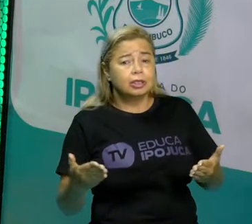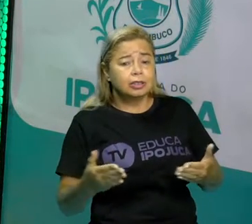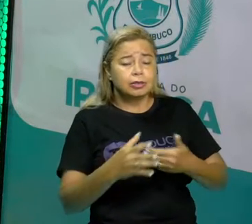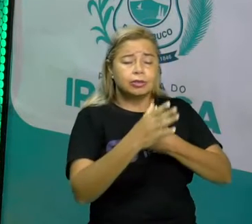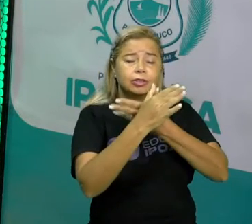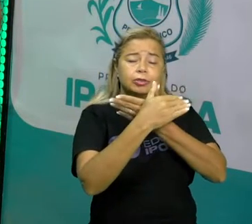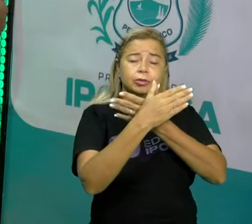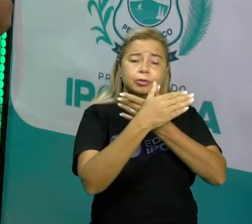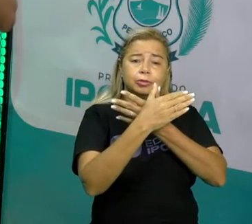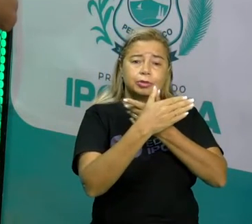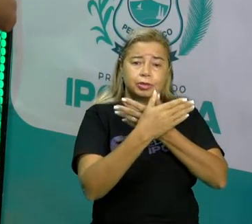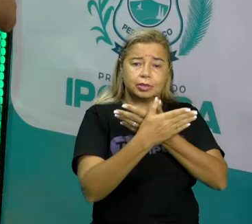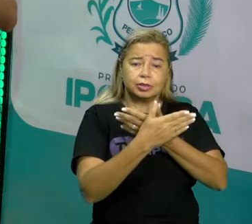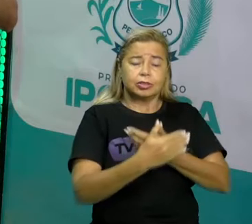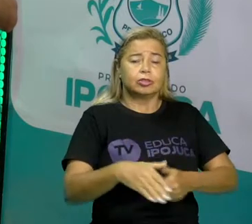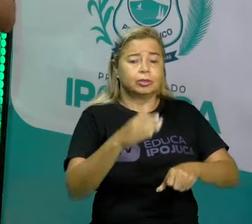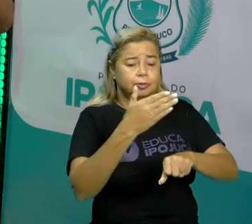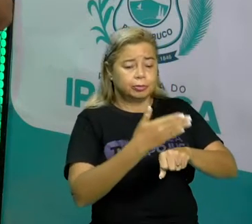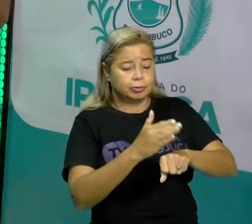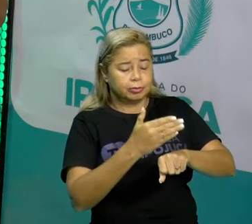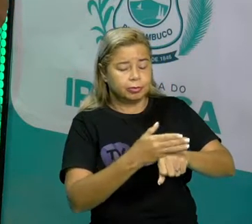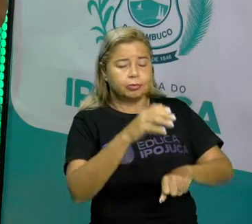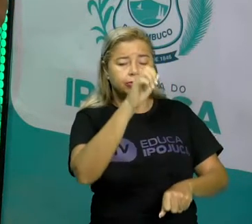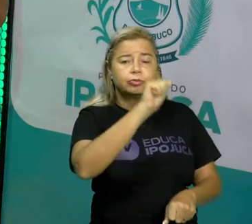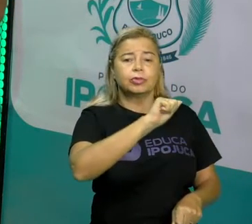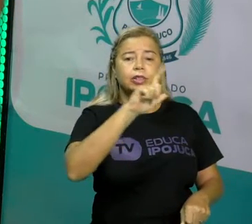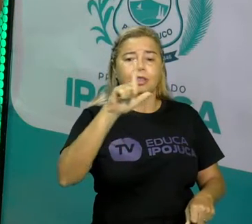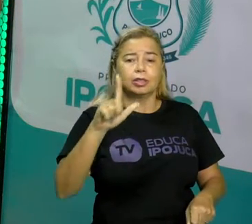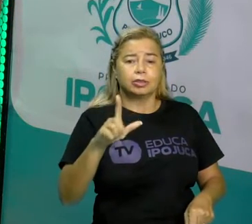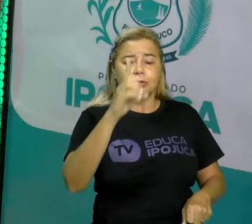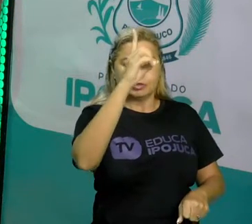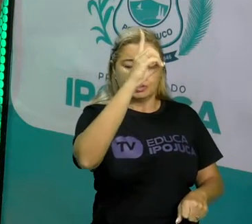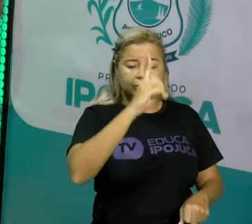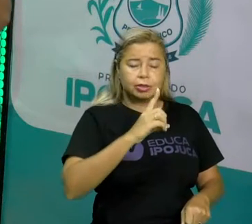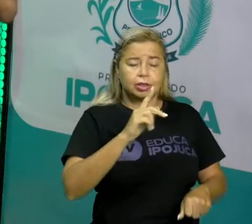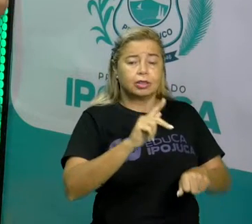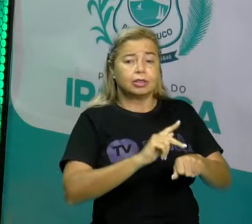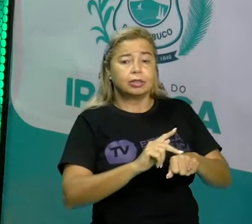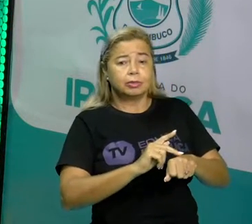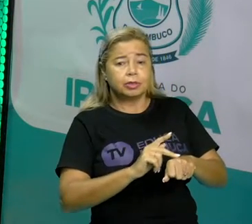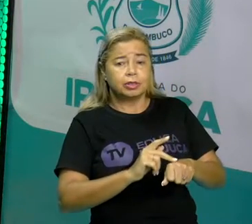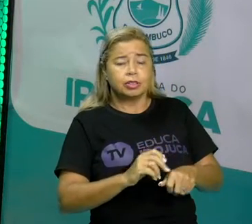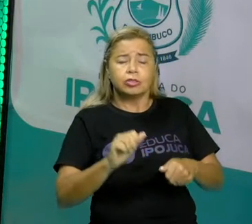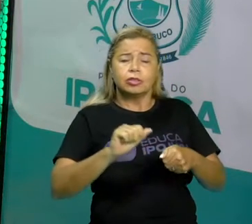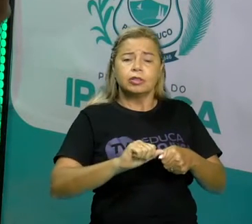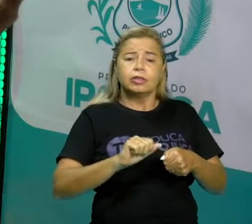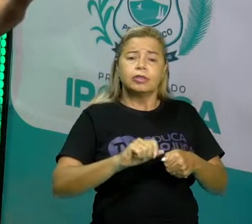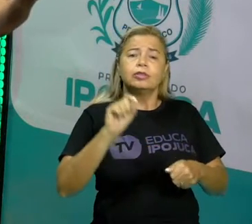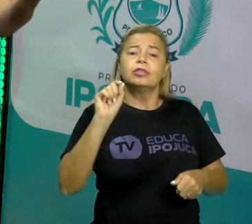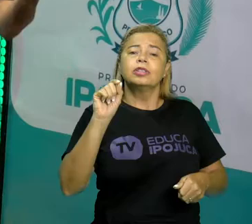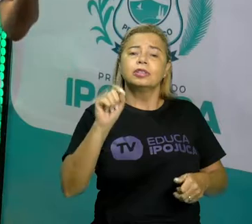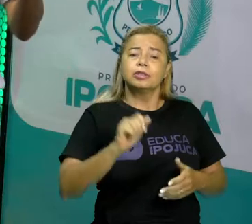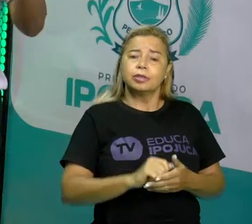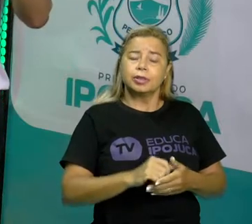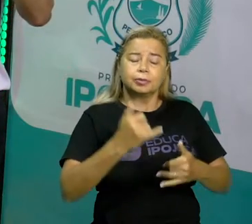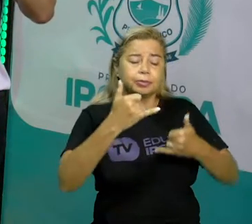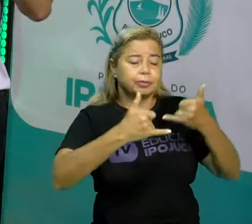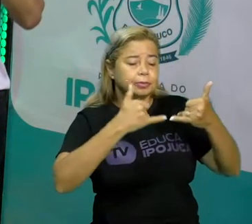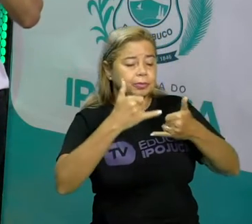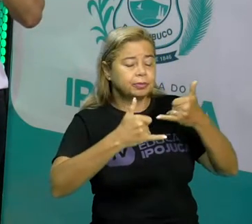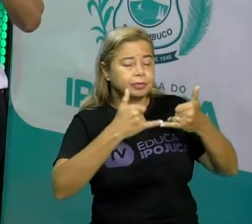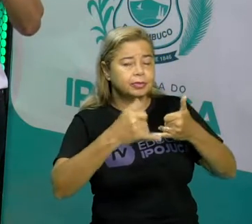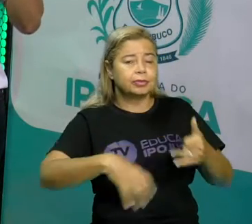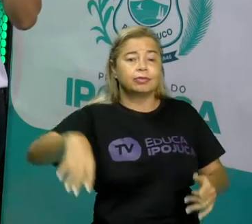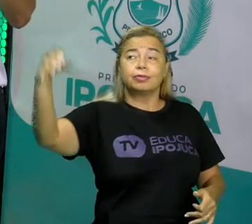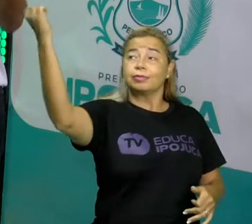e pretas. E o que é que elas fazem? Elas brincam na luz, porque elas são belas borboletas. Aí